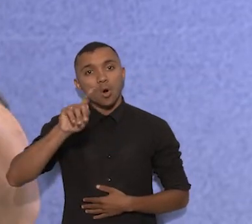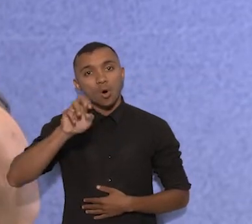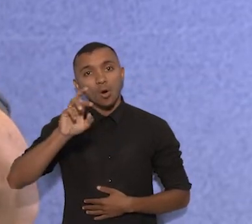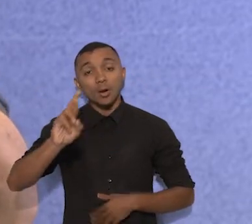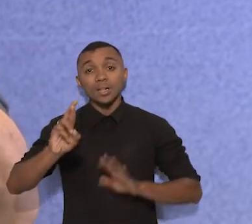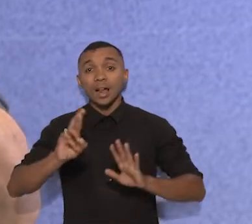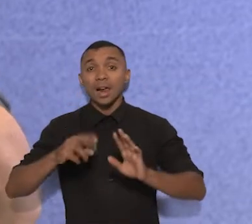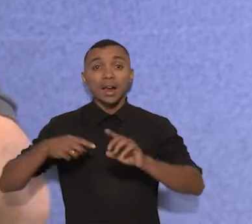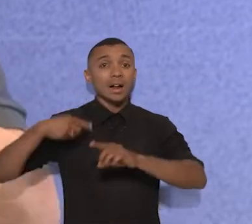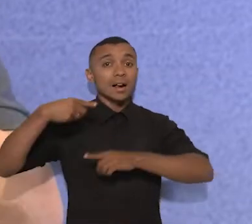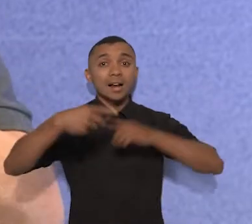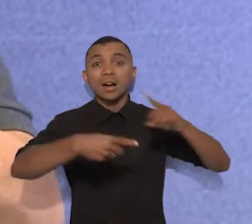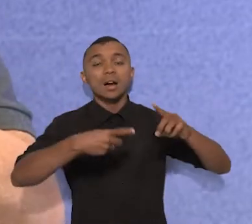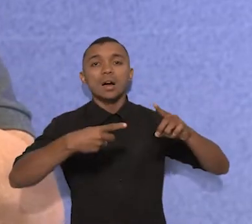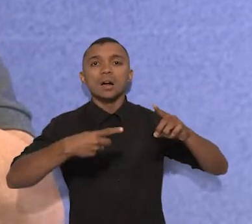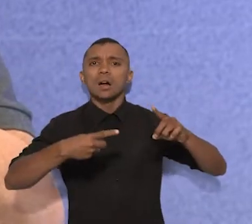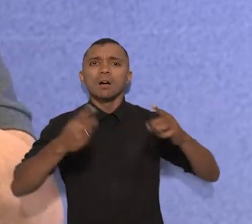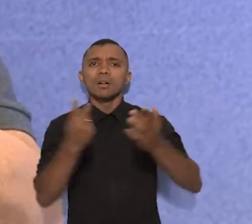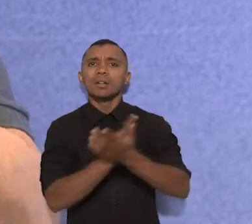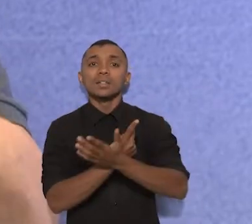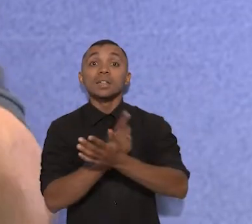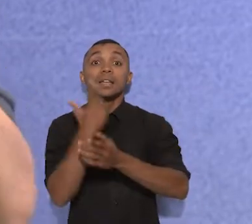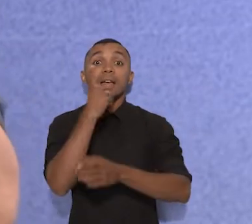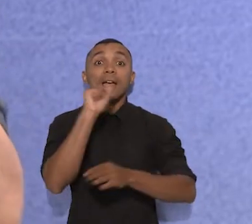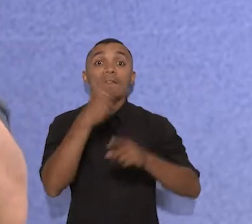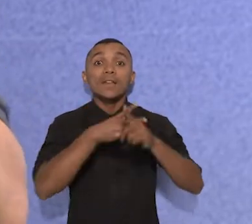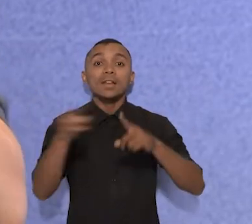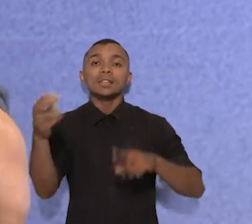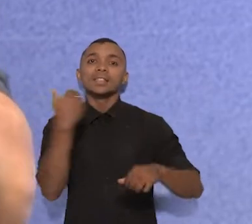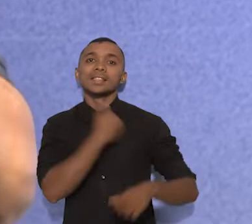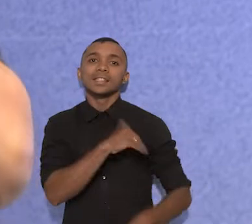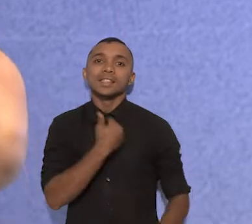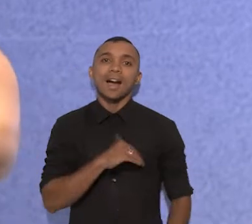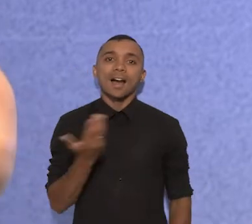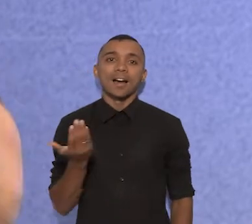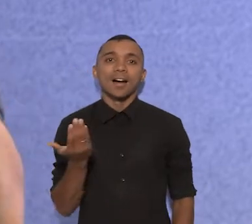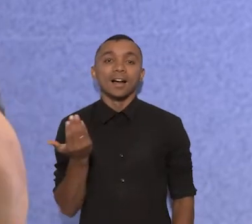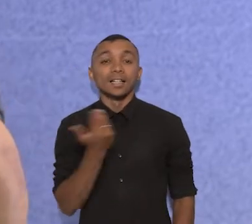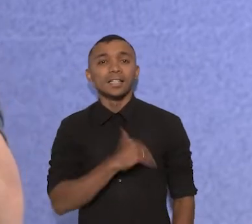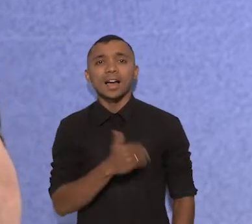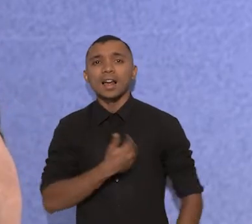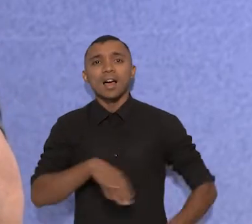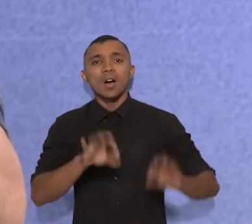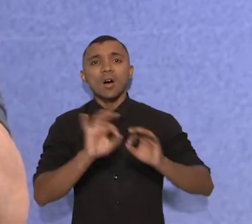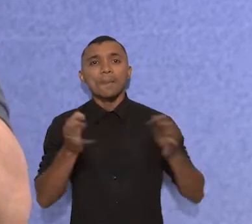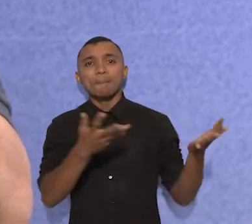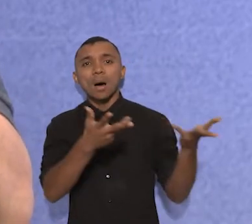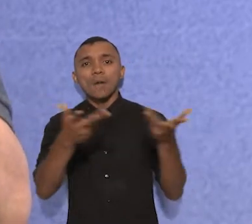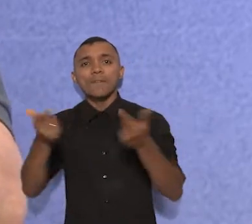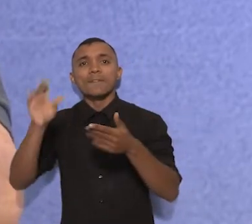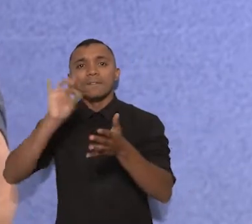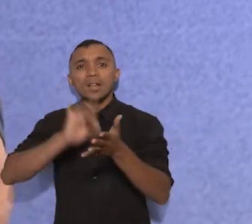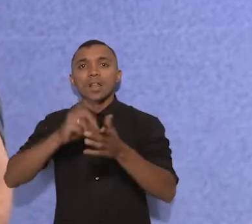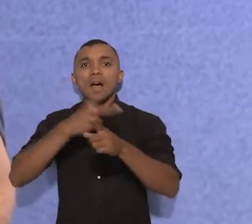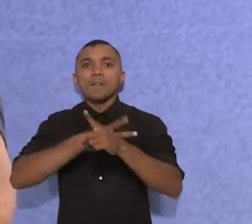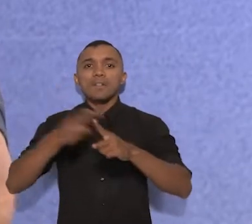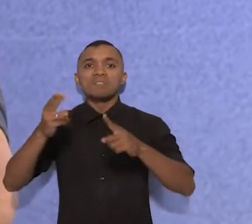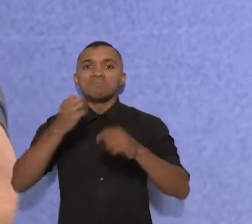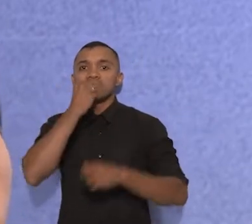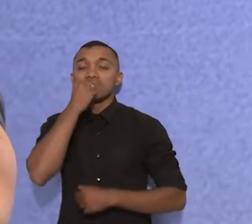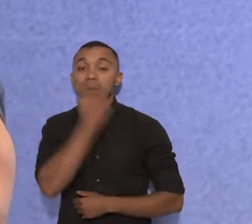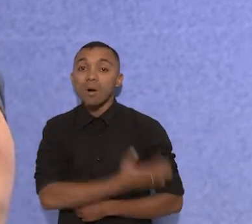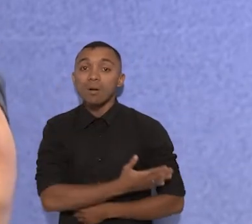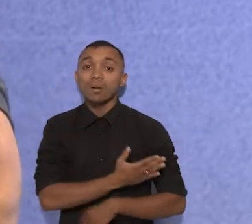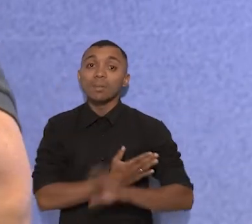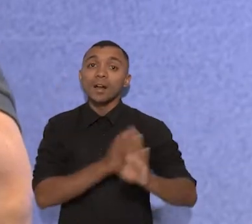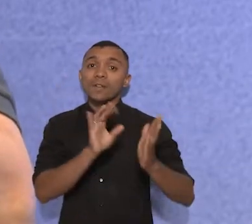depois daquele gol só deu o Ceará. A vitória do Ceará foi incontestável, foi uma vitória maiúscula. Mas